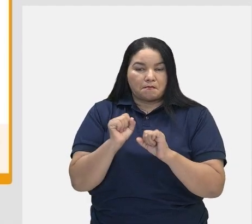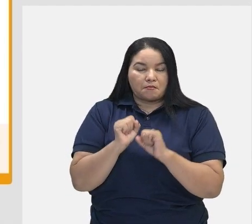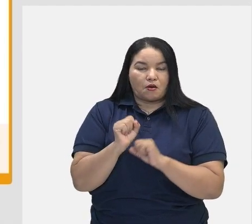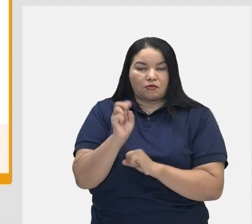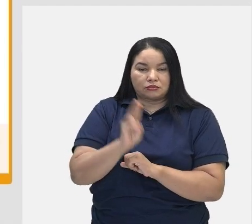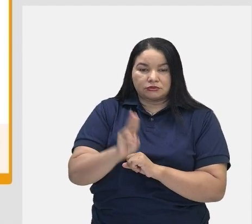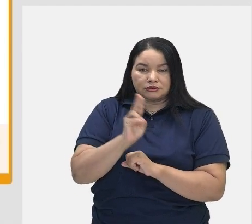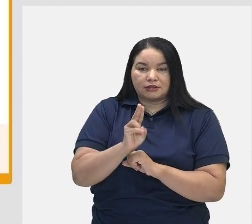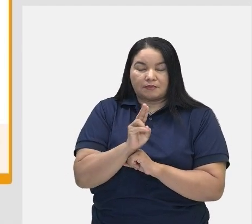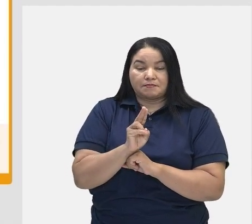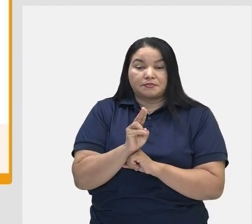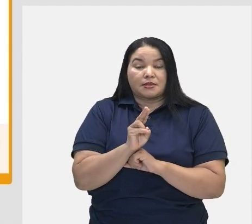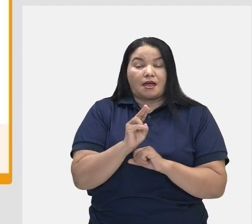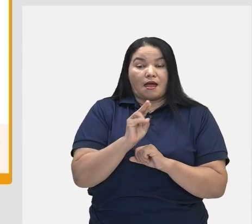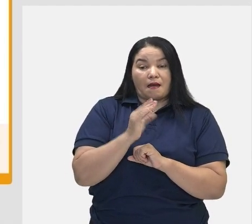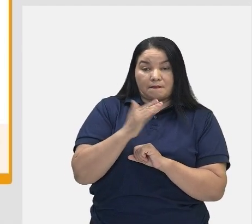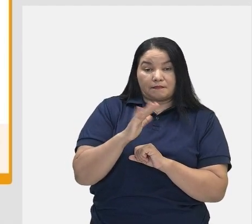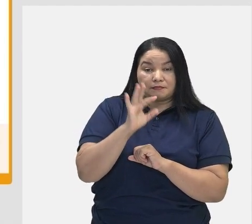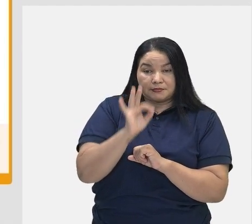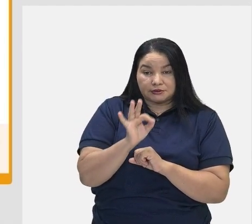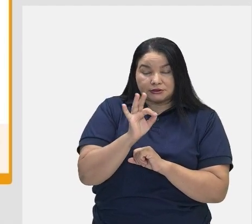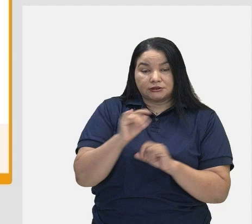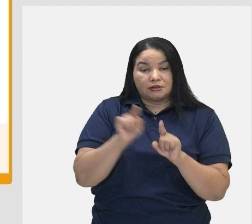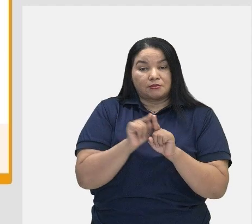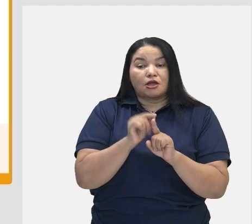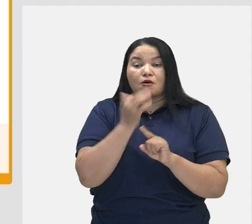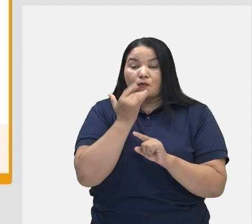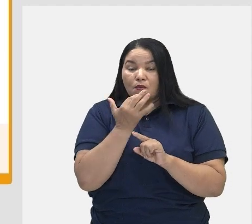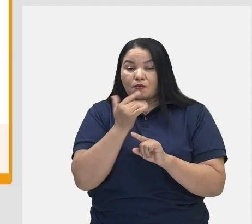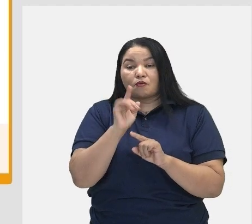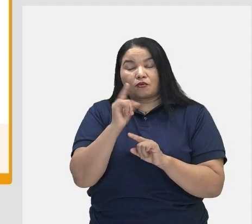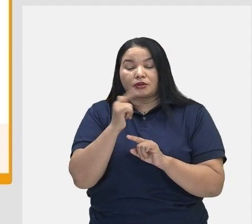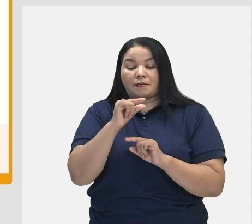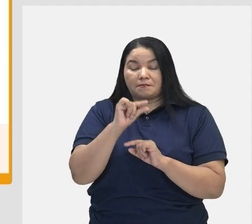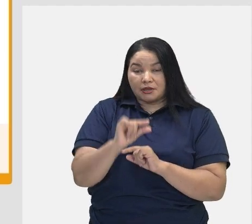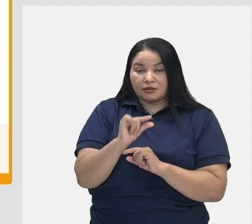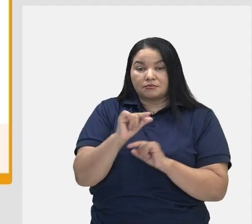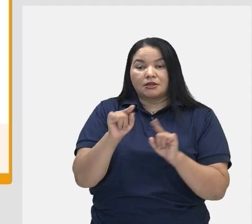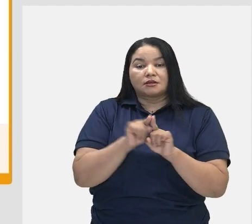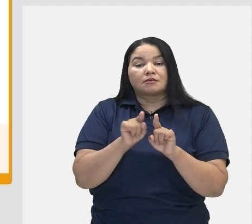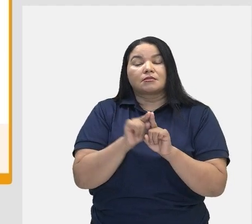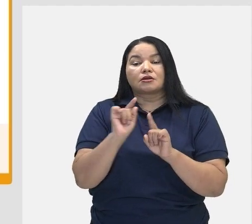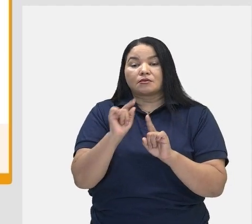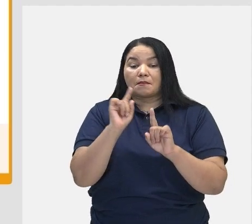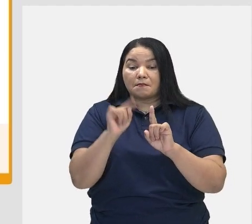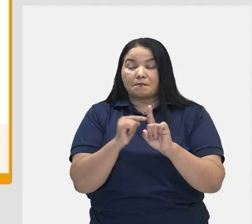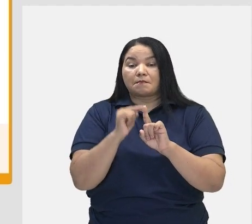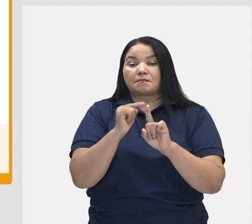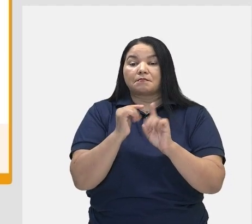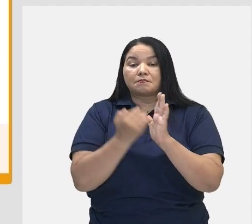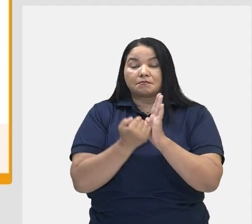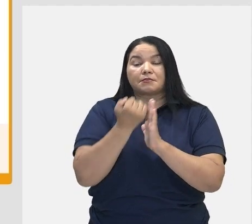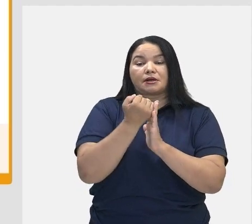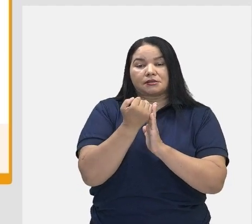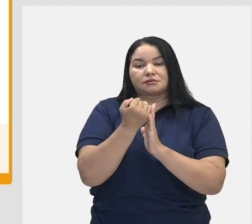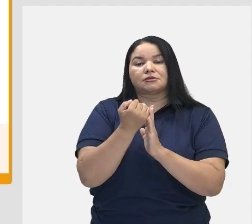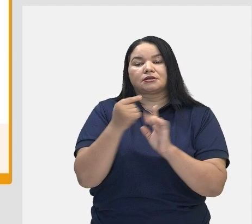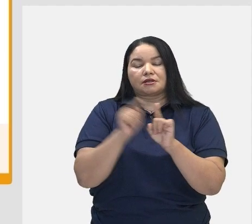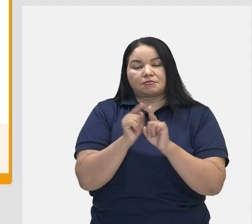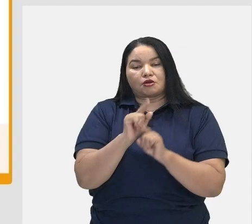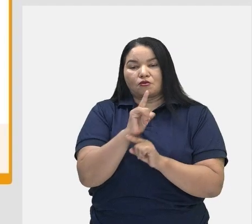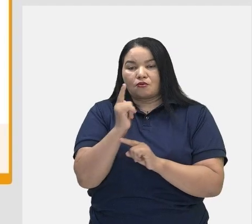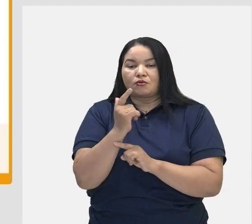média e a gente poderia usar outra cor para a temperatura mínima e outra cor para a temperatura máxima. Então, nós teríamos